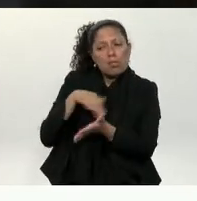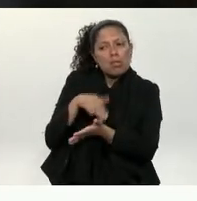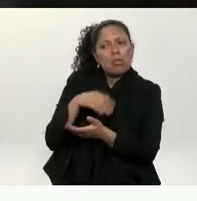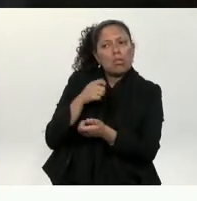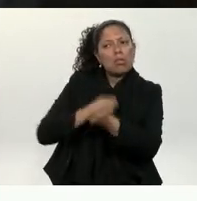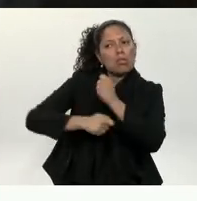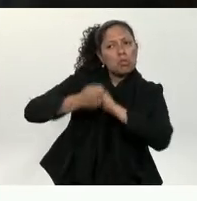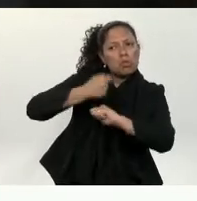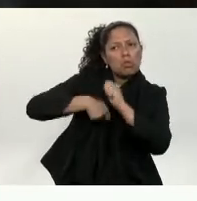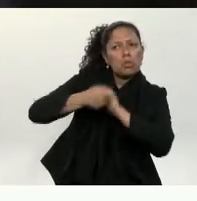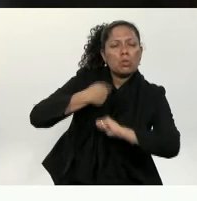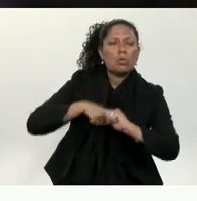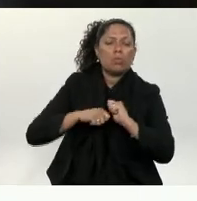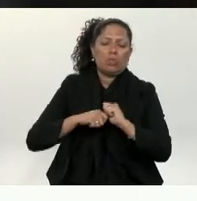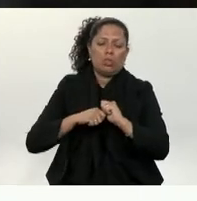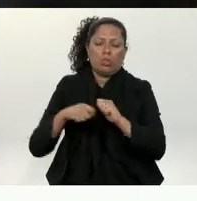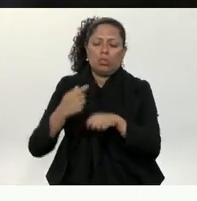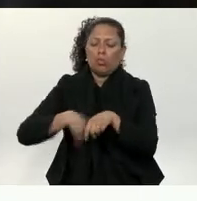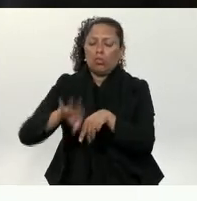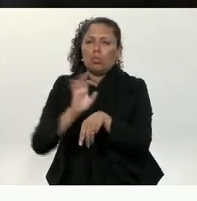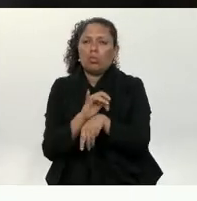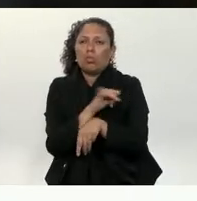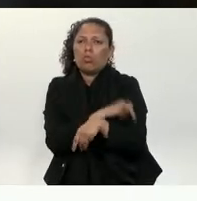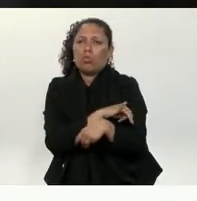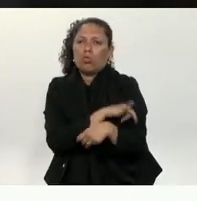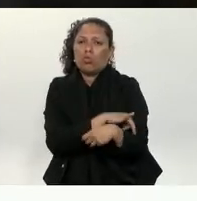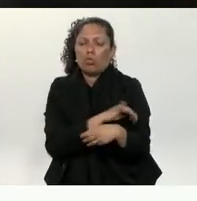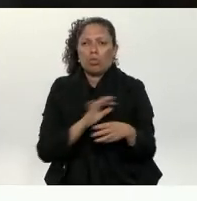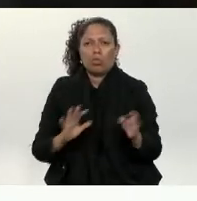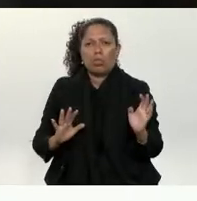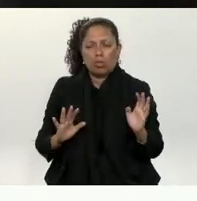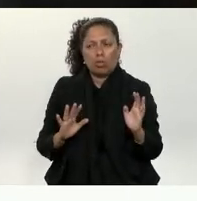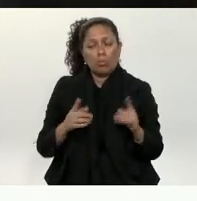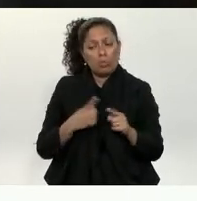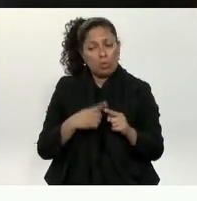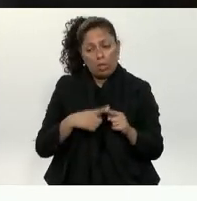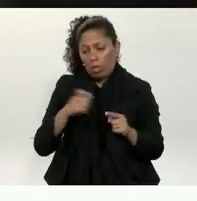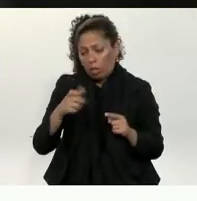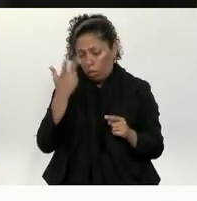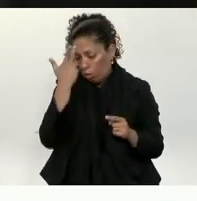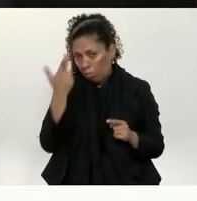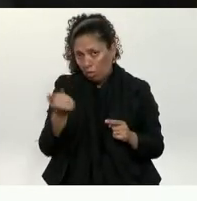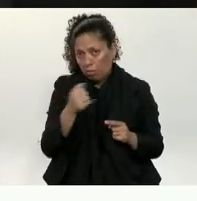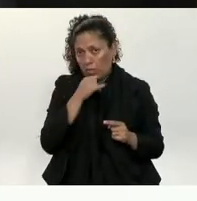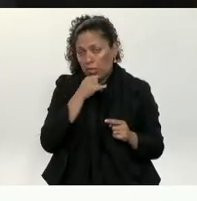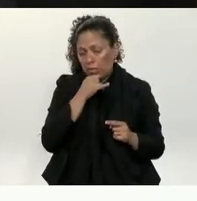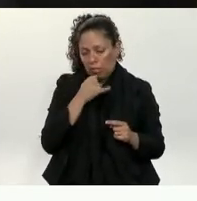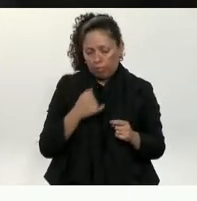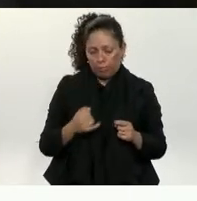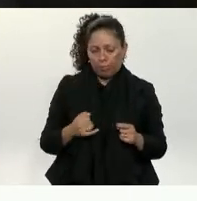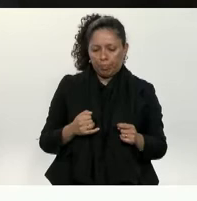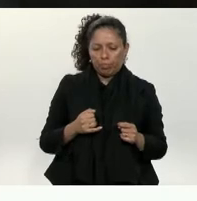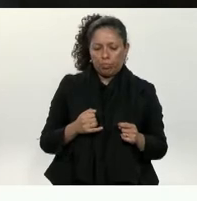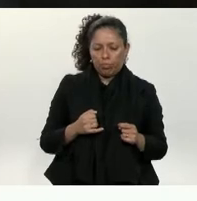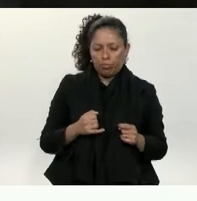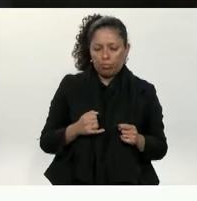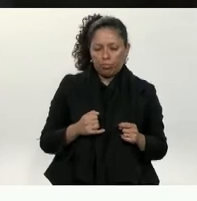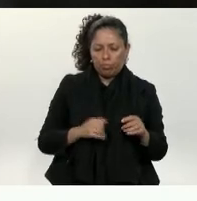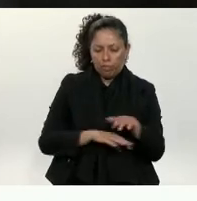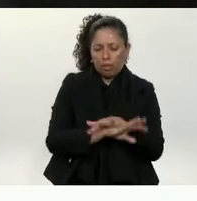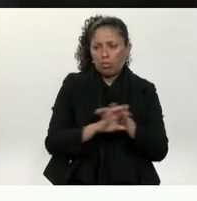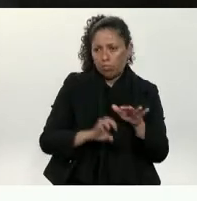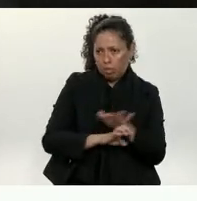e pelos órgãos competentes do Estado. Até por uma questão lógica, porque mesmo que ele queira vender e queira desenvolver,